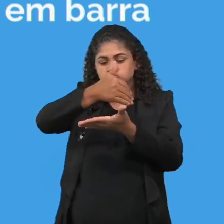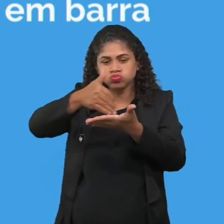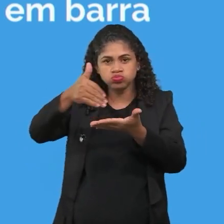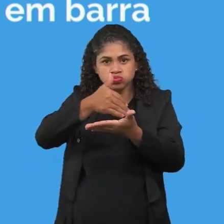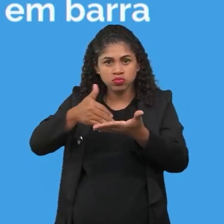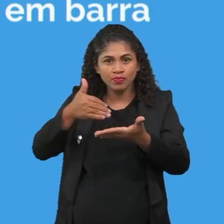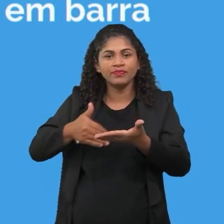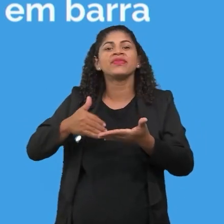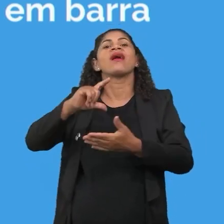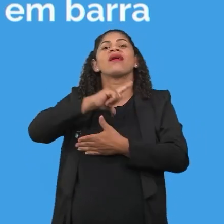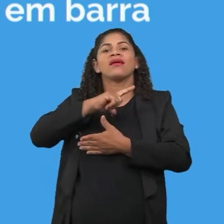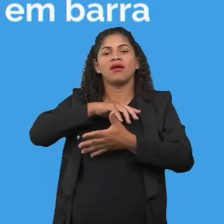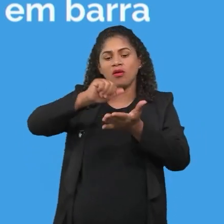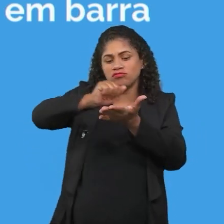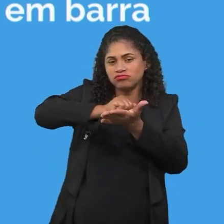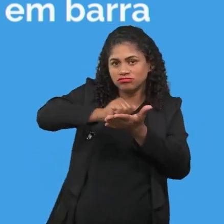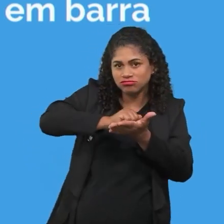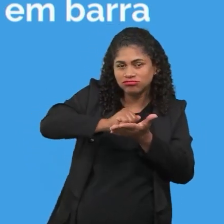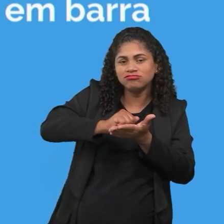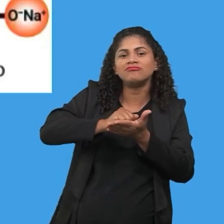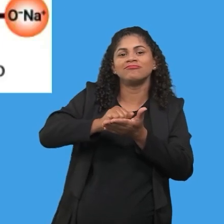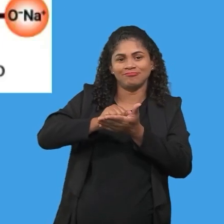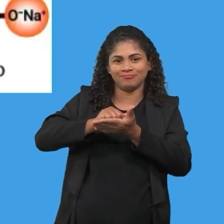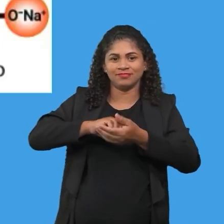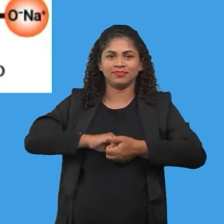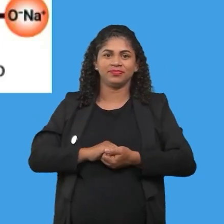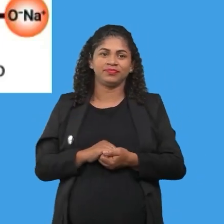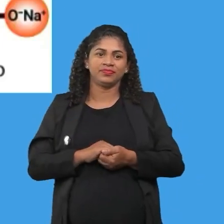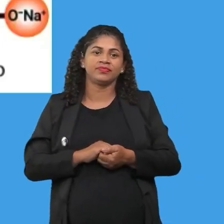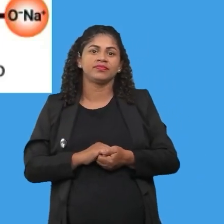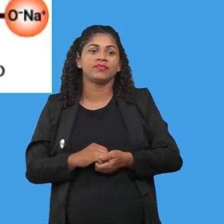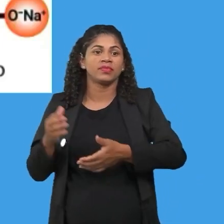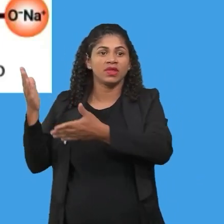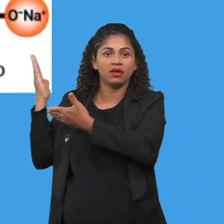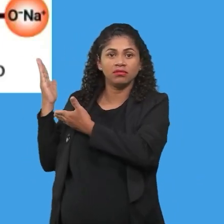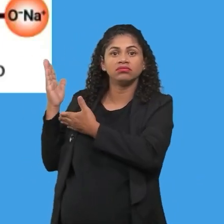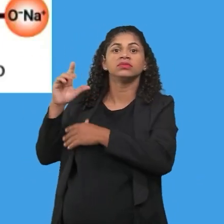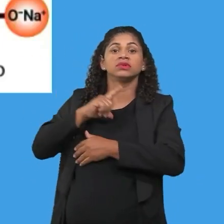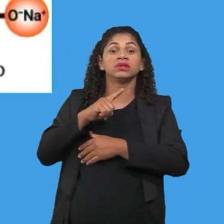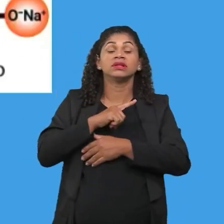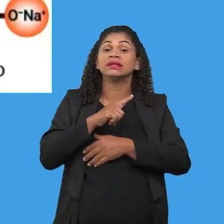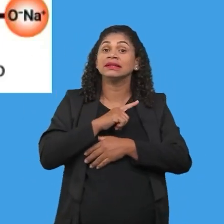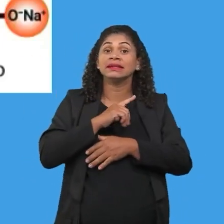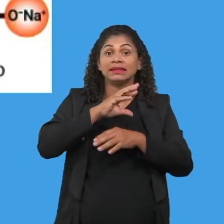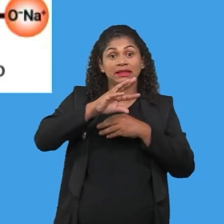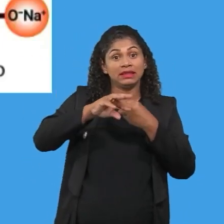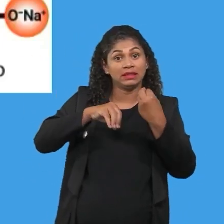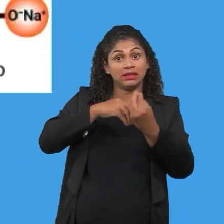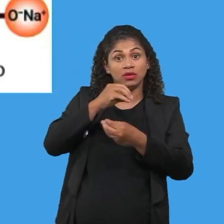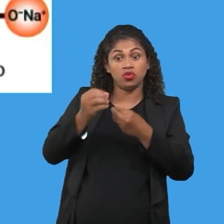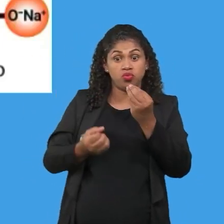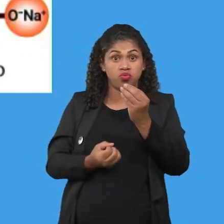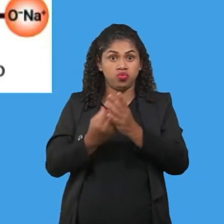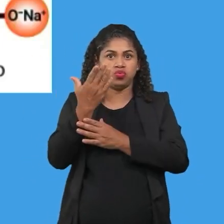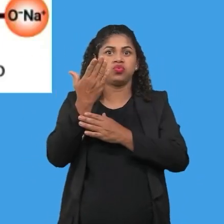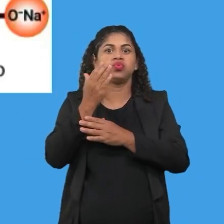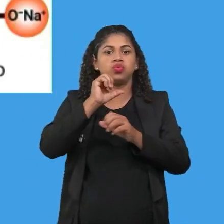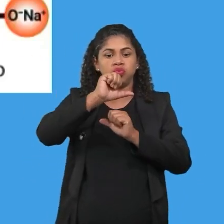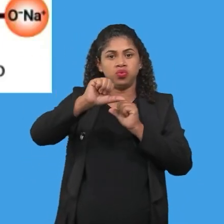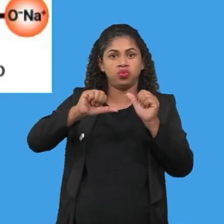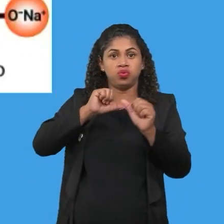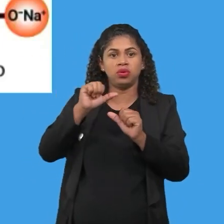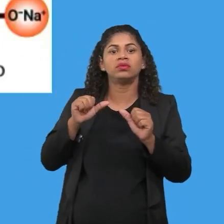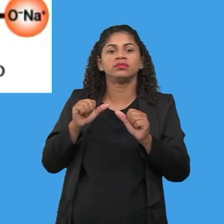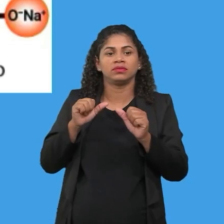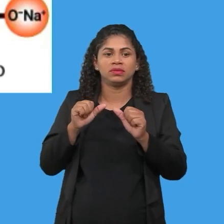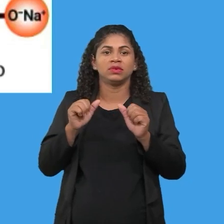o sabonete em barra. Aqui nós temos a reação de saponificação, né? Então, como eu falei, ela é